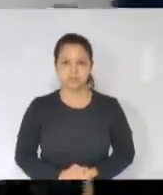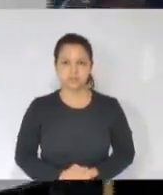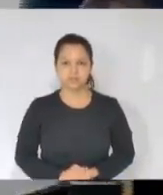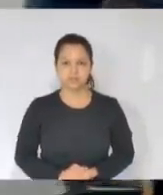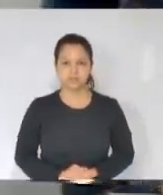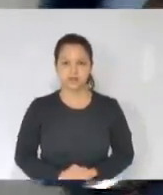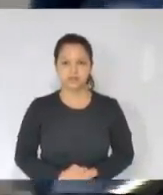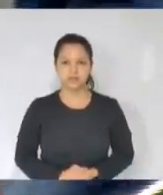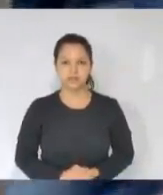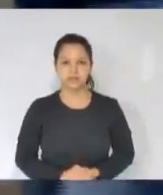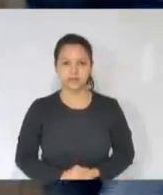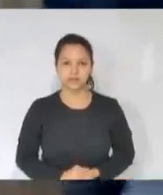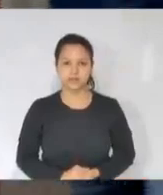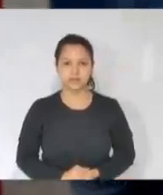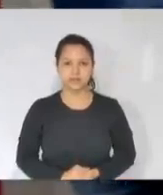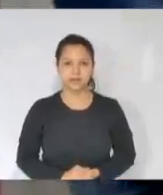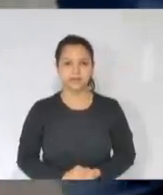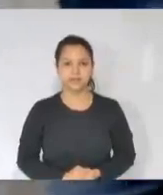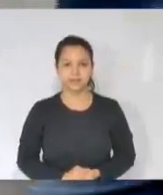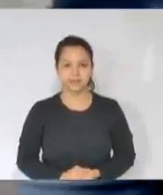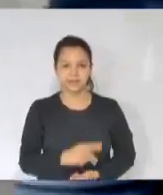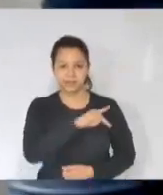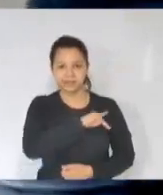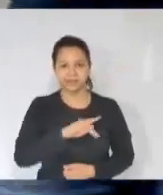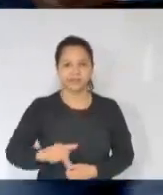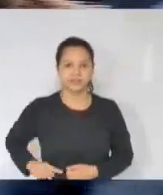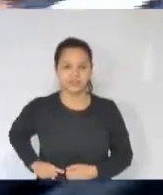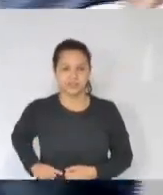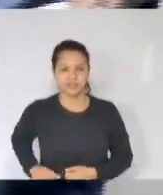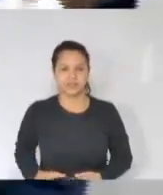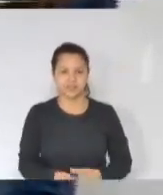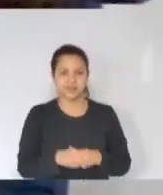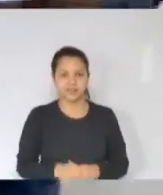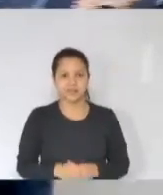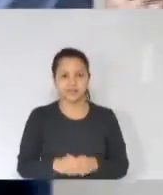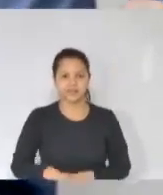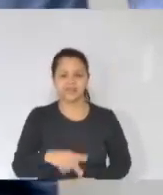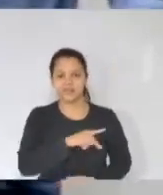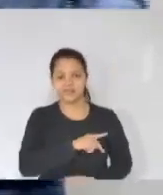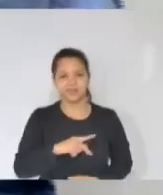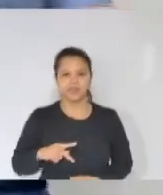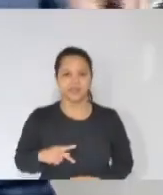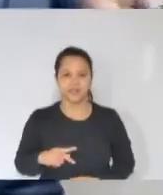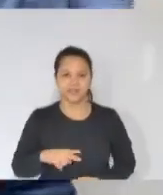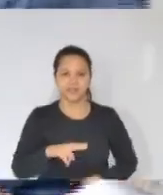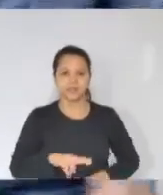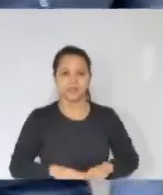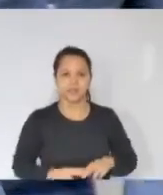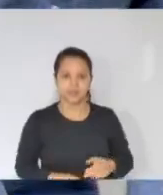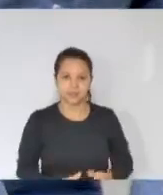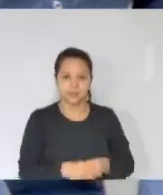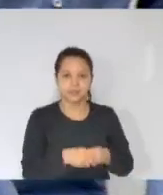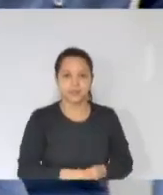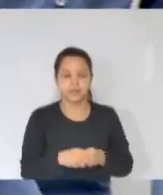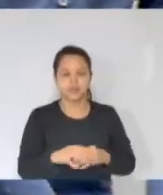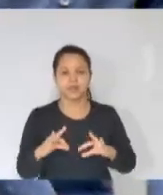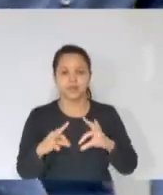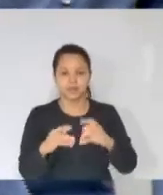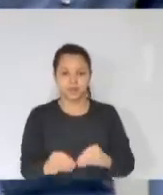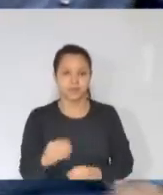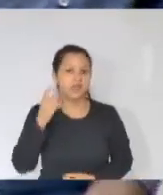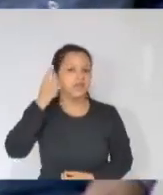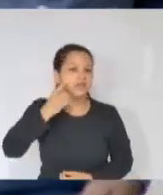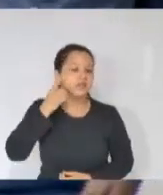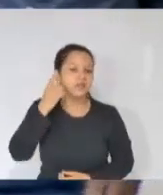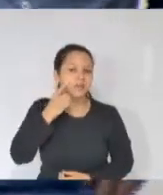Bom dia, senhor presidente. Quero cumprimentar o presidente Júlio e, assim, cumprimentar todos os deputados que fazem